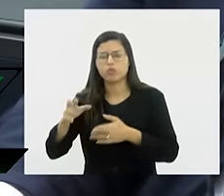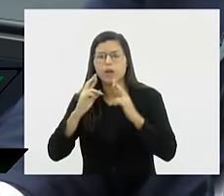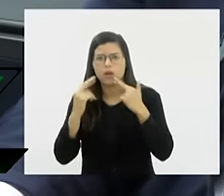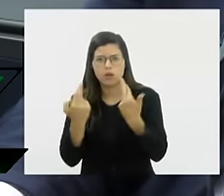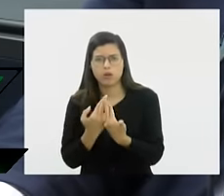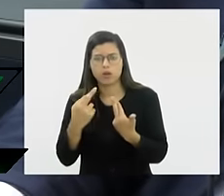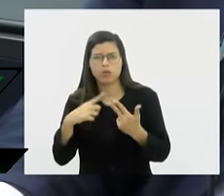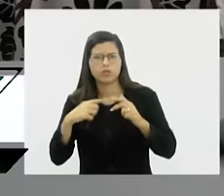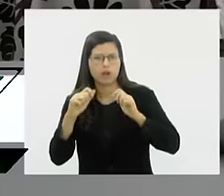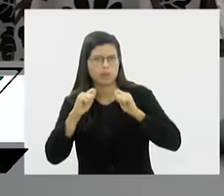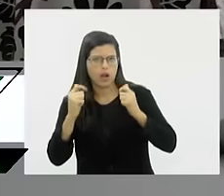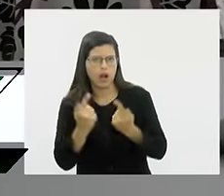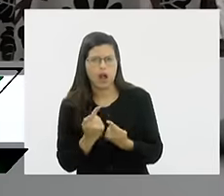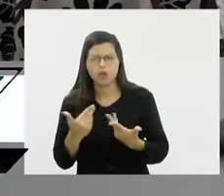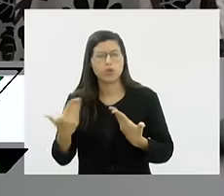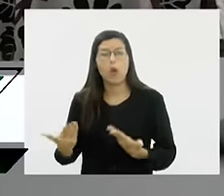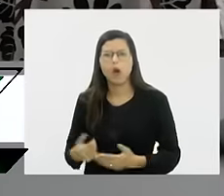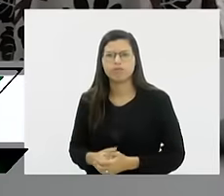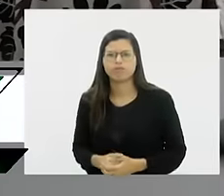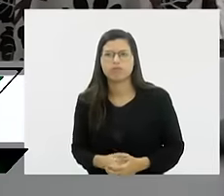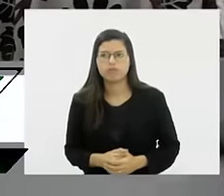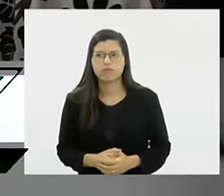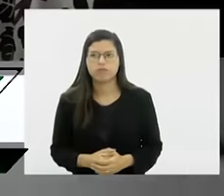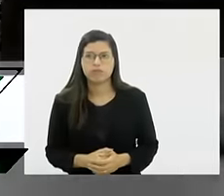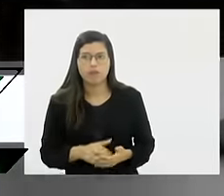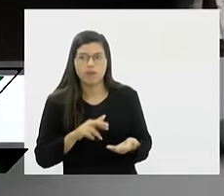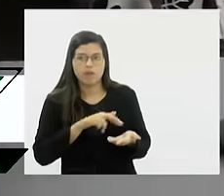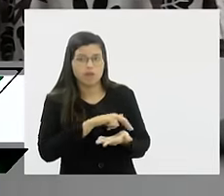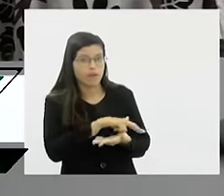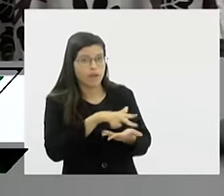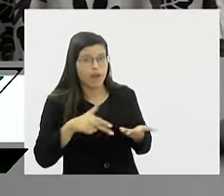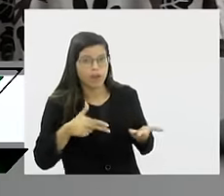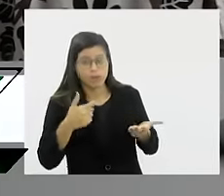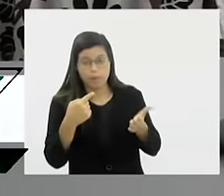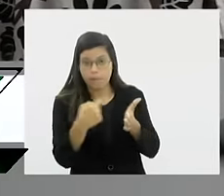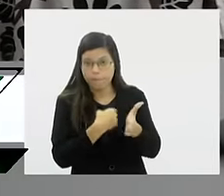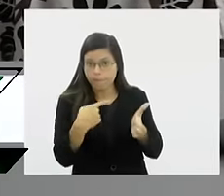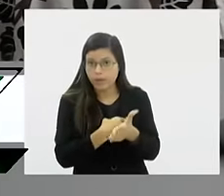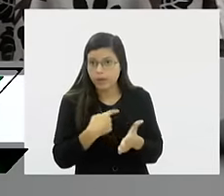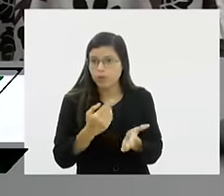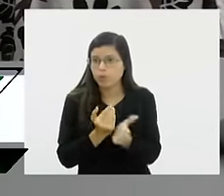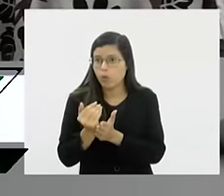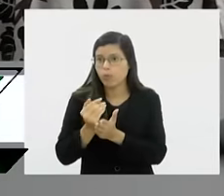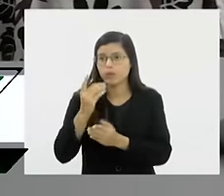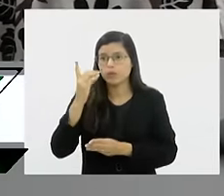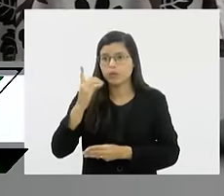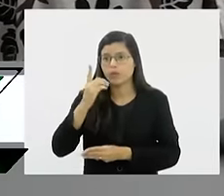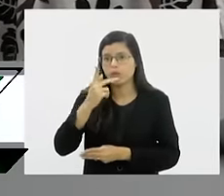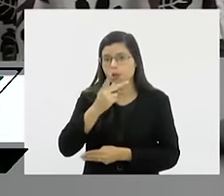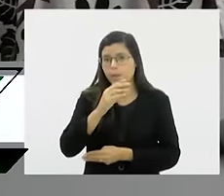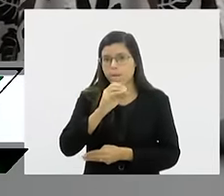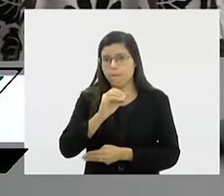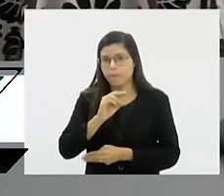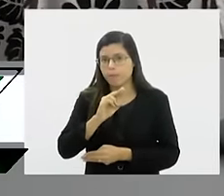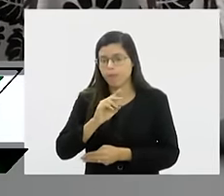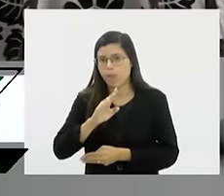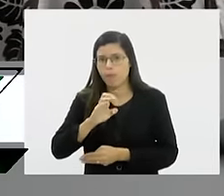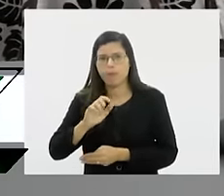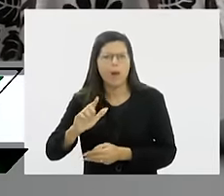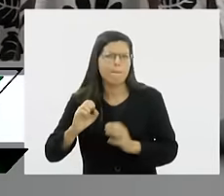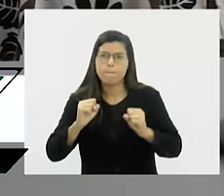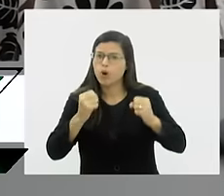presidente? Deputado, são muitas perguntas. Começou com o deputado Felipe Poubel. O senhor pode esclarecer uma a uma, não tem